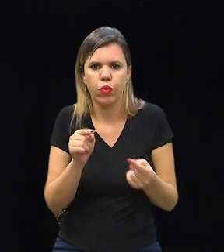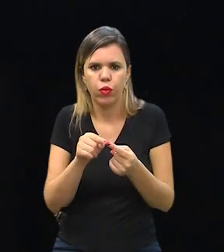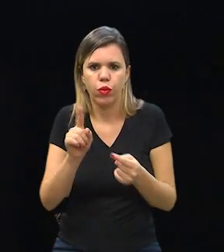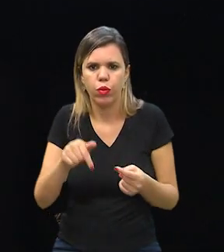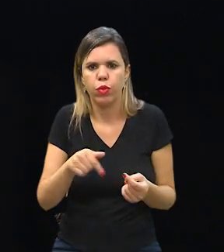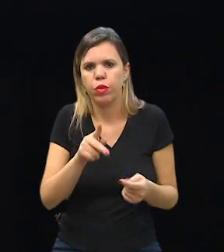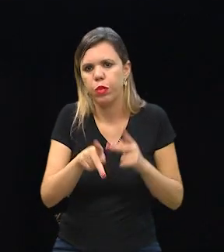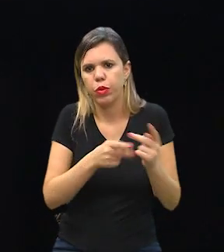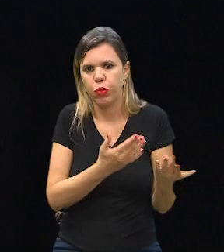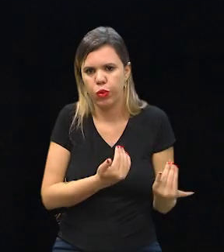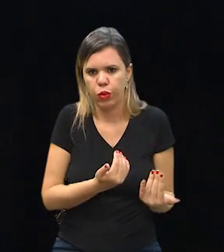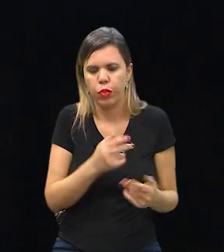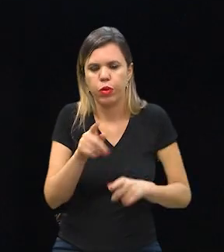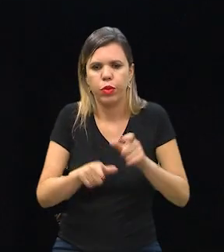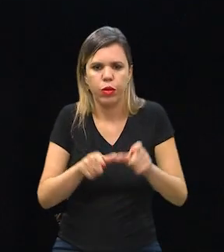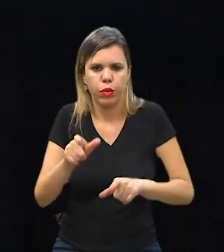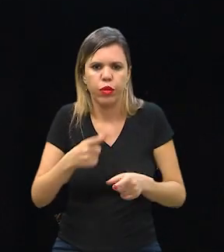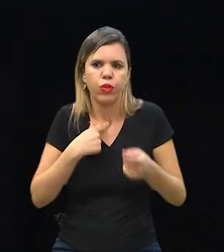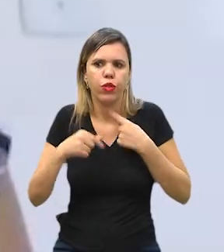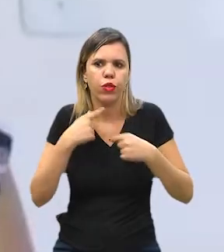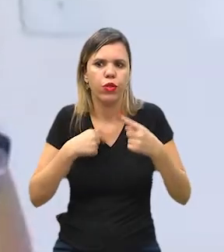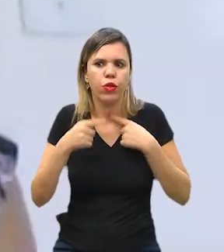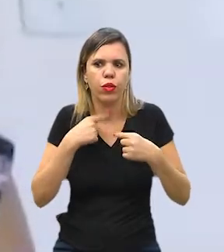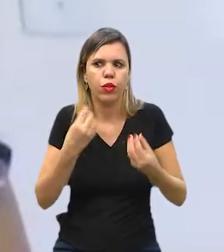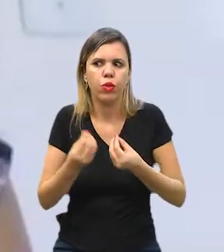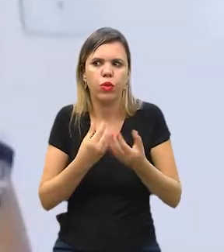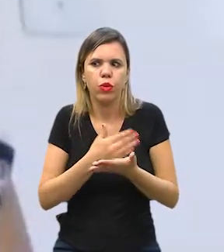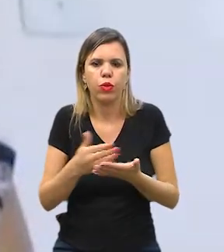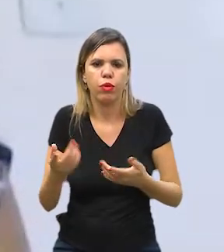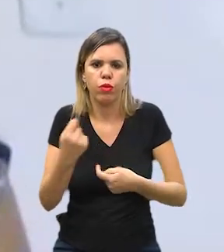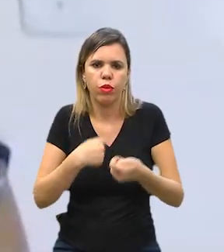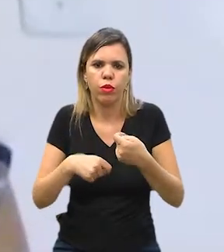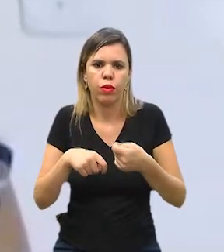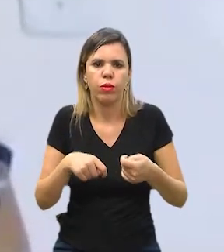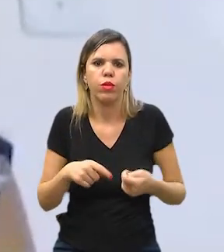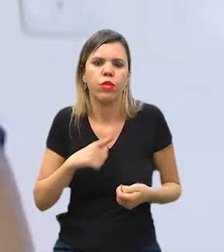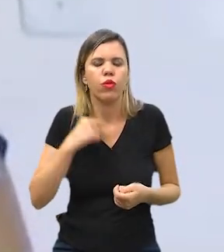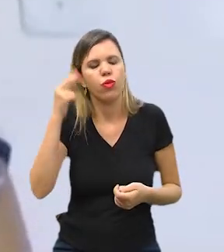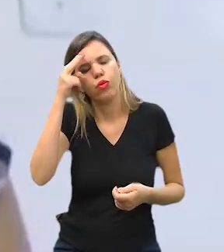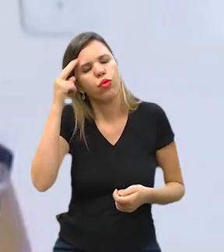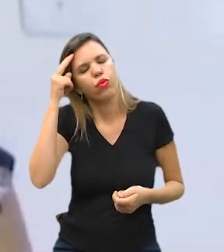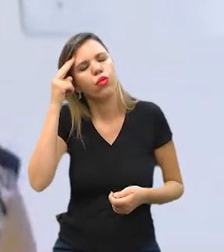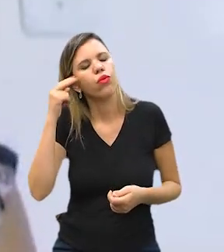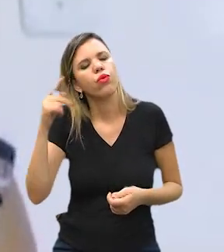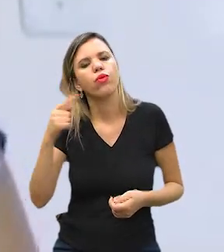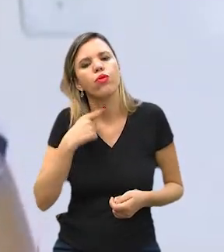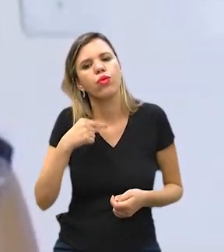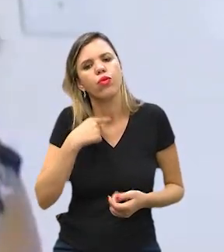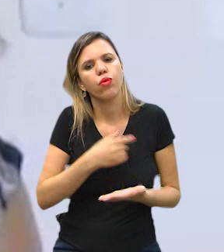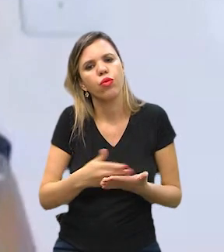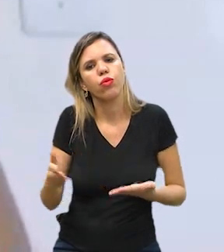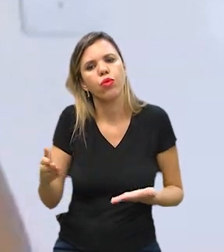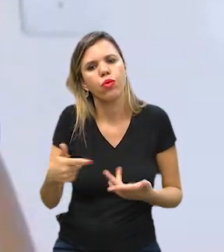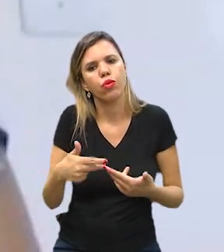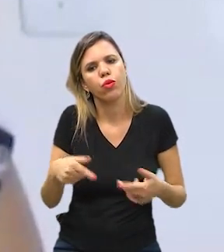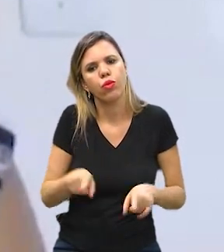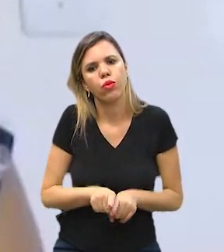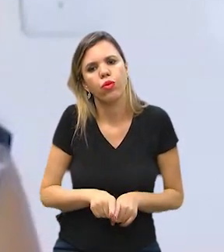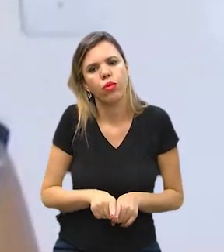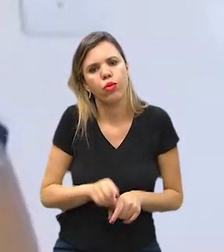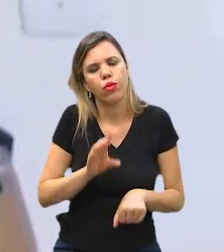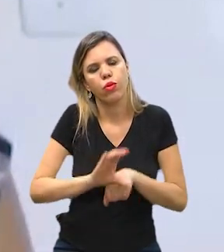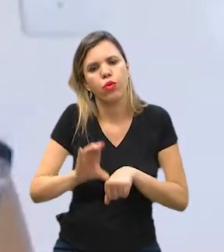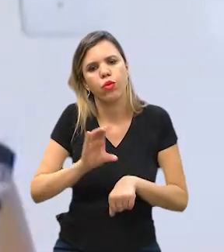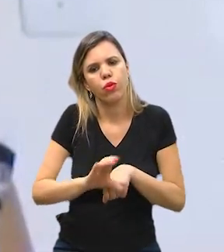público jovem, mas o foco é o público jovem, para pessoas que têm desejo de começar algum negócio, tem algum sonho, desejo